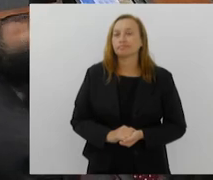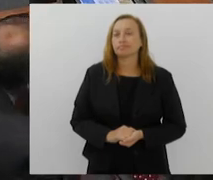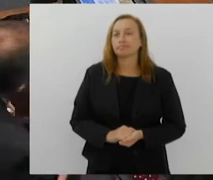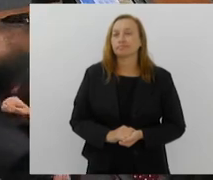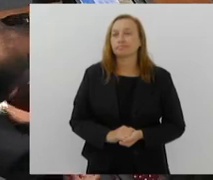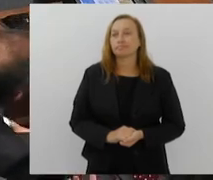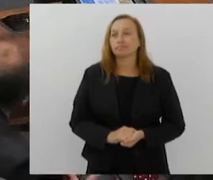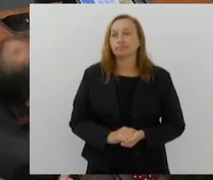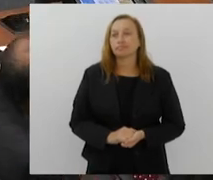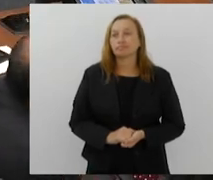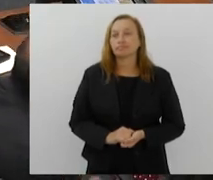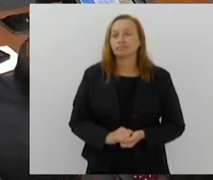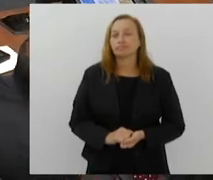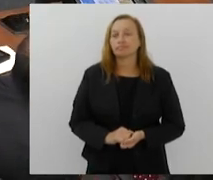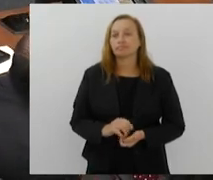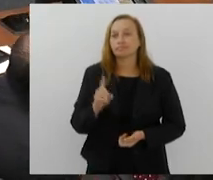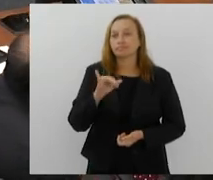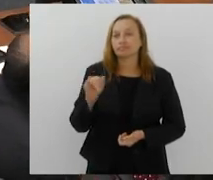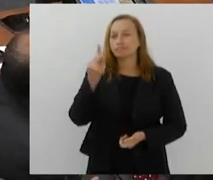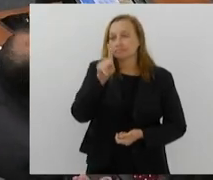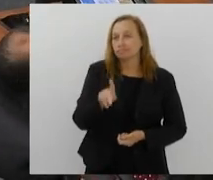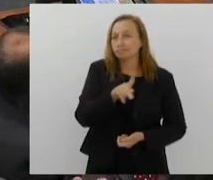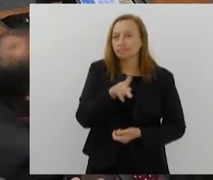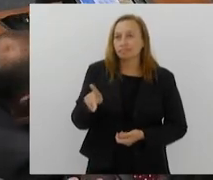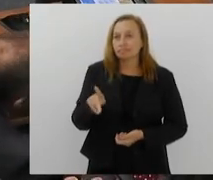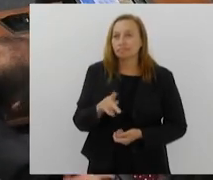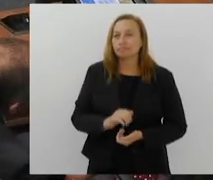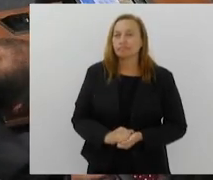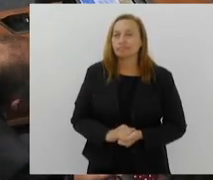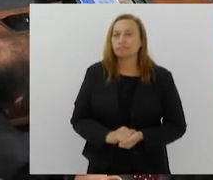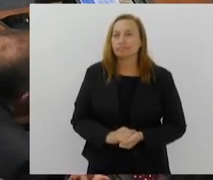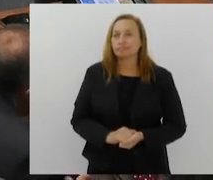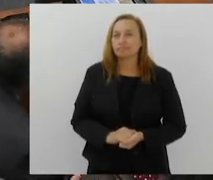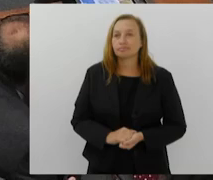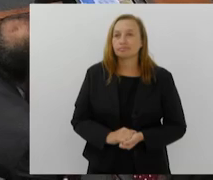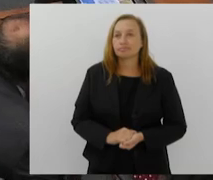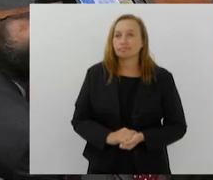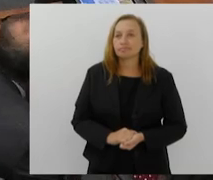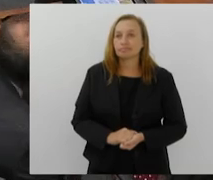do projeto do Dia do Padre. Deputado...